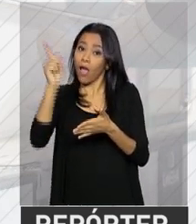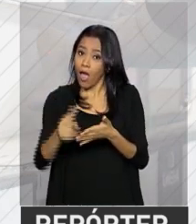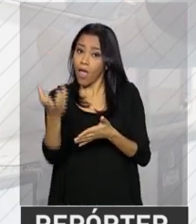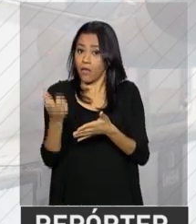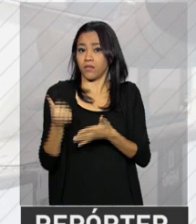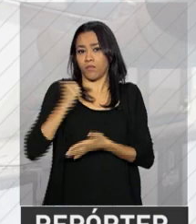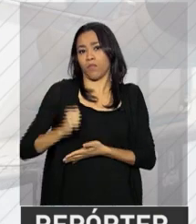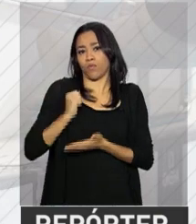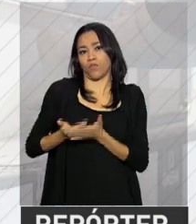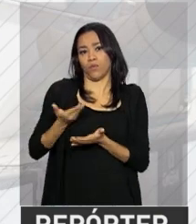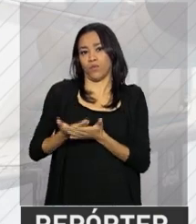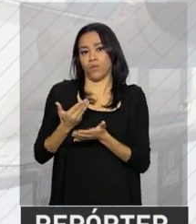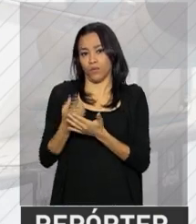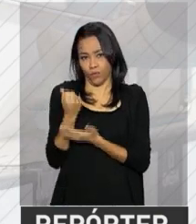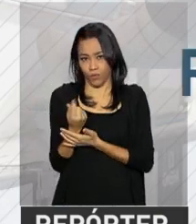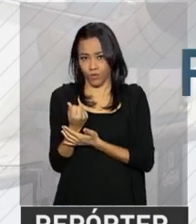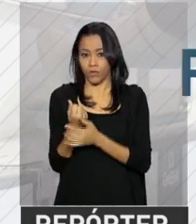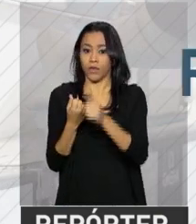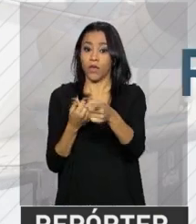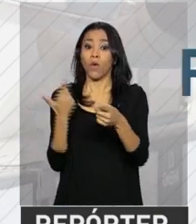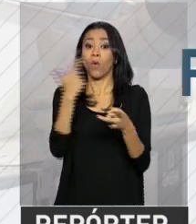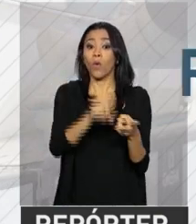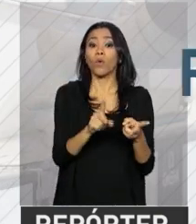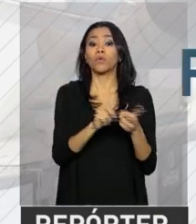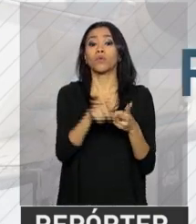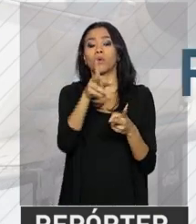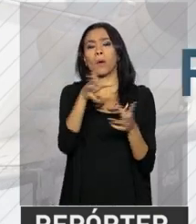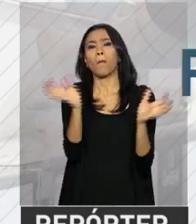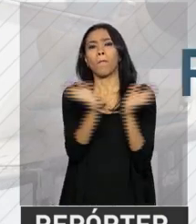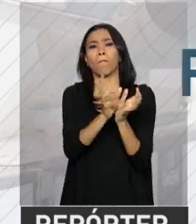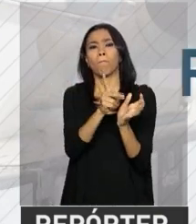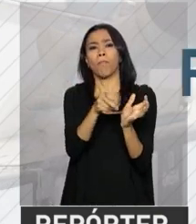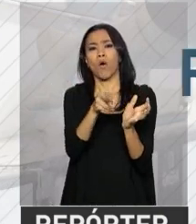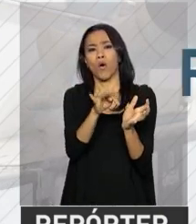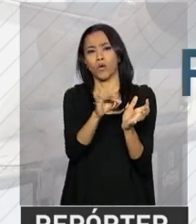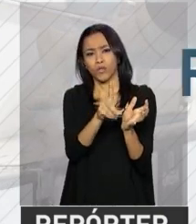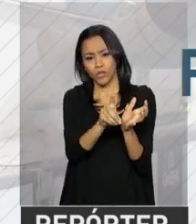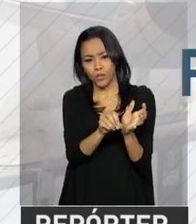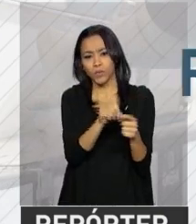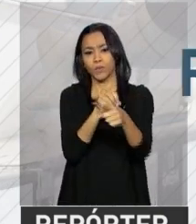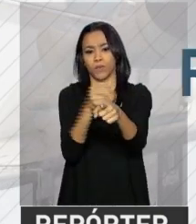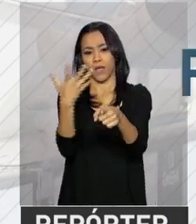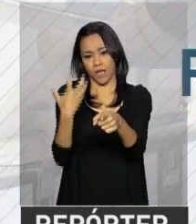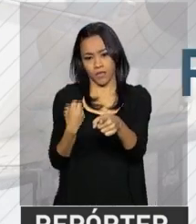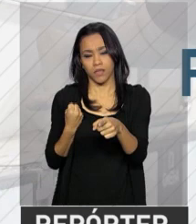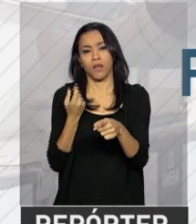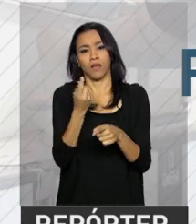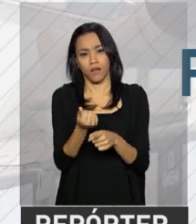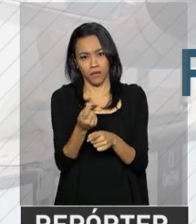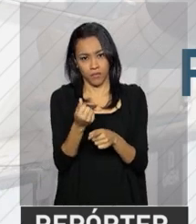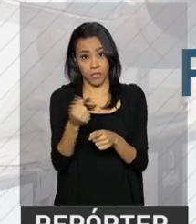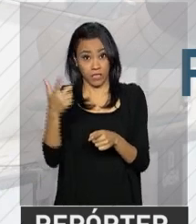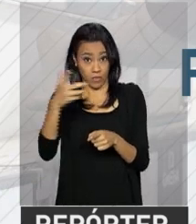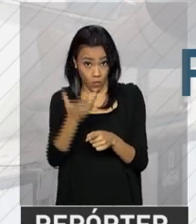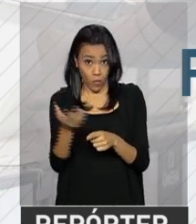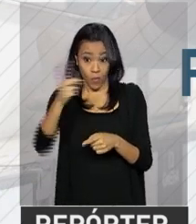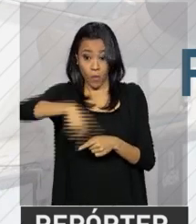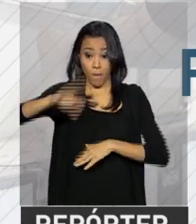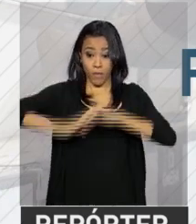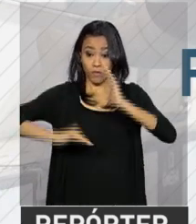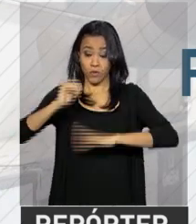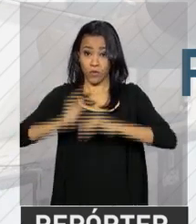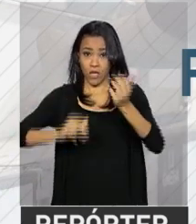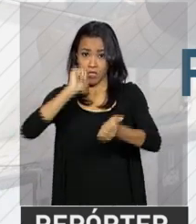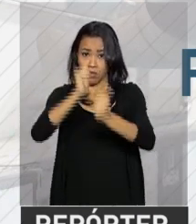72 deles recebem o Bolsa Pódio, categoria do Plano Brasil Medalhas para atletas de ponta de alto